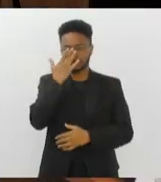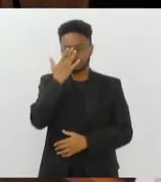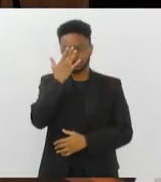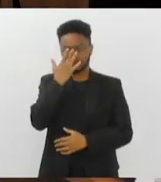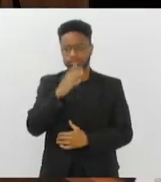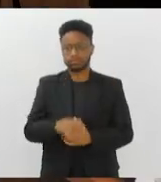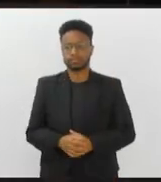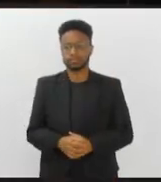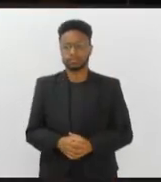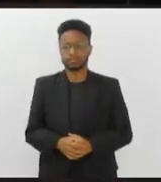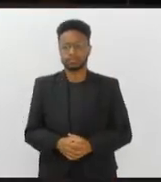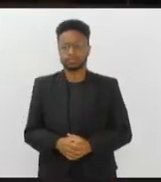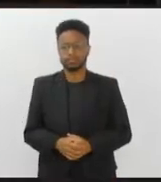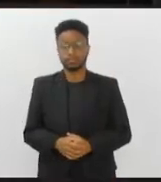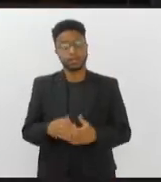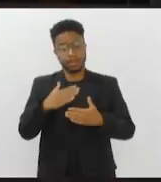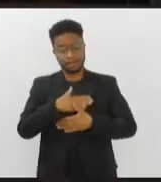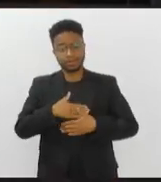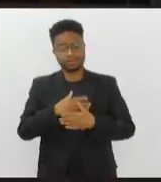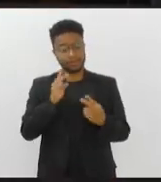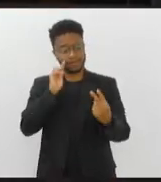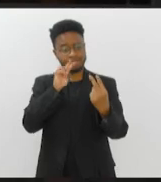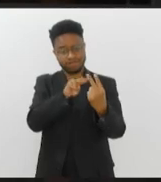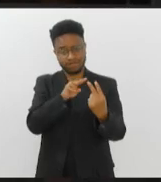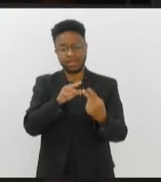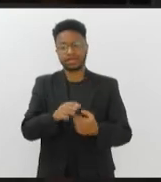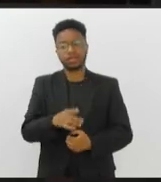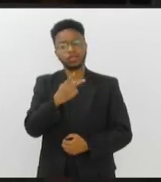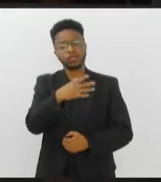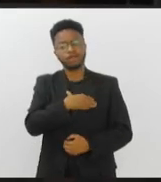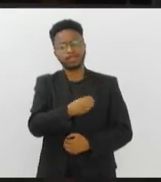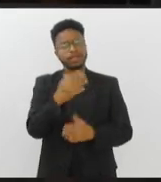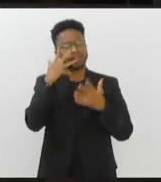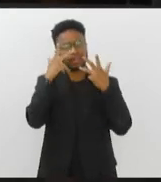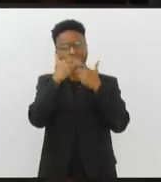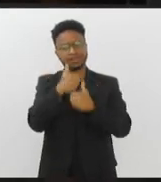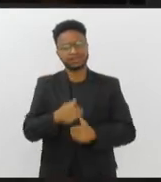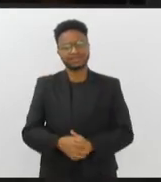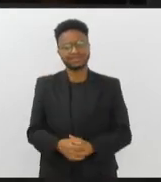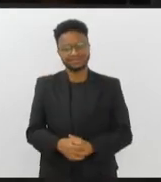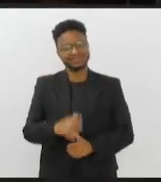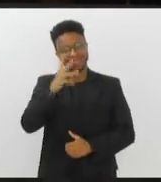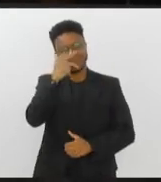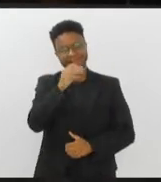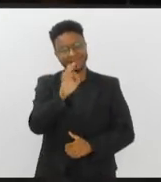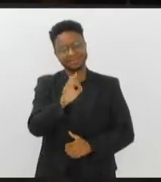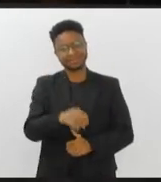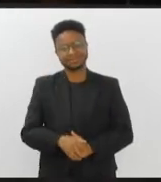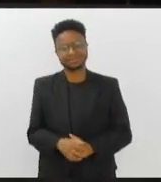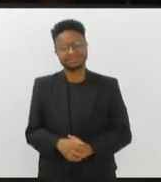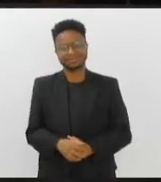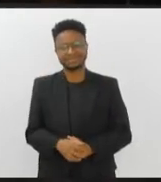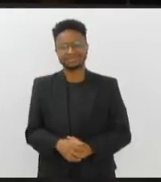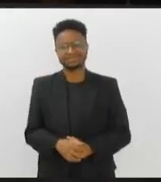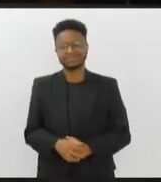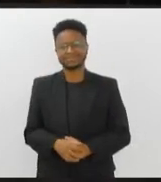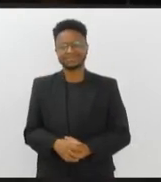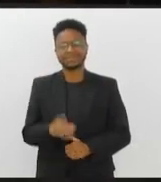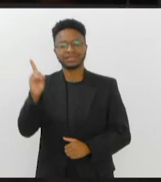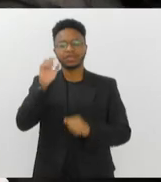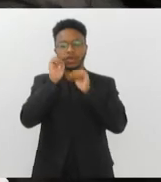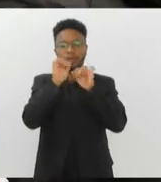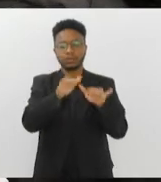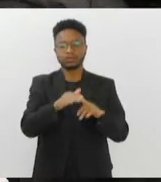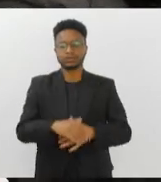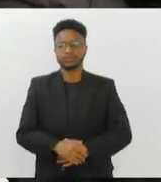Carla, que satisfação te ver aí com sua princesinha. Está linda, está muito linda. Linda, linda, linda. Que Deus